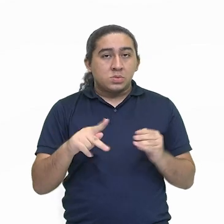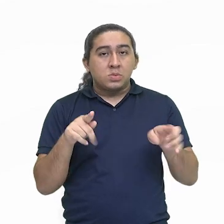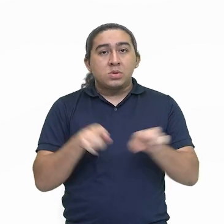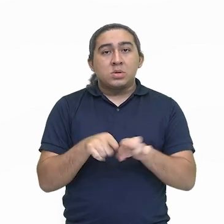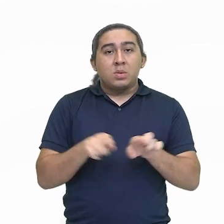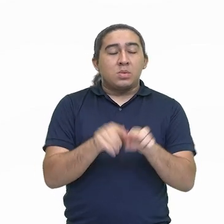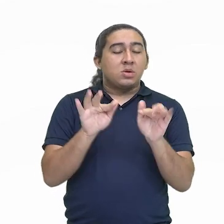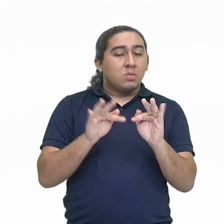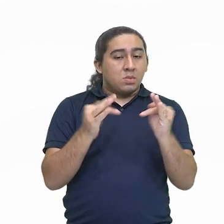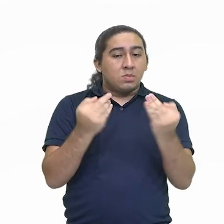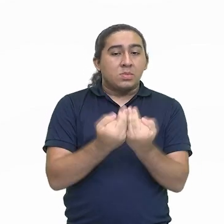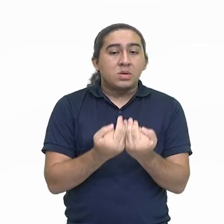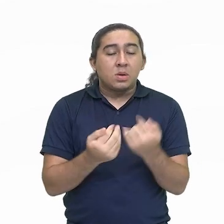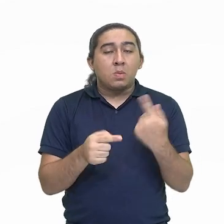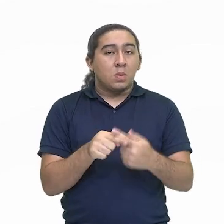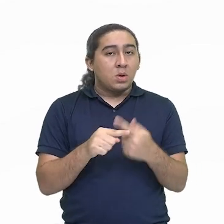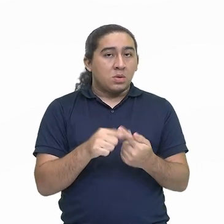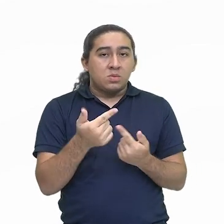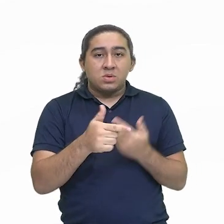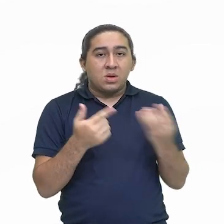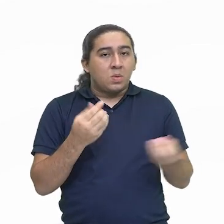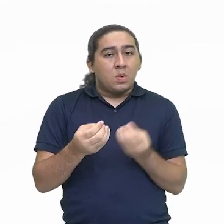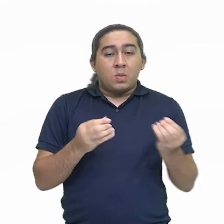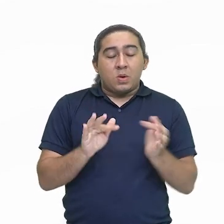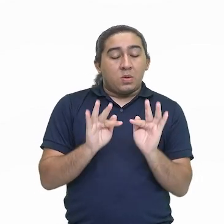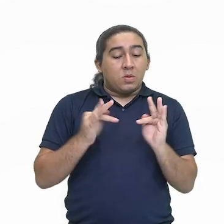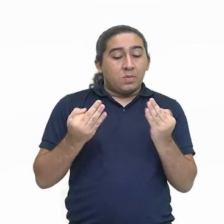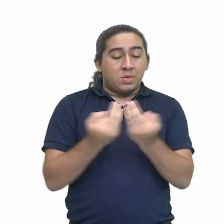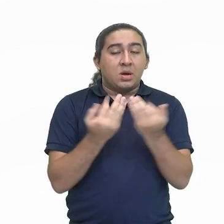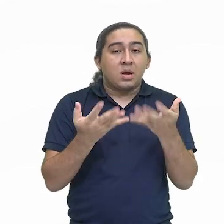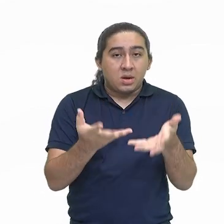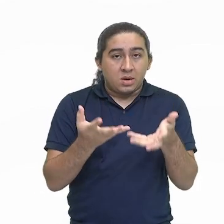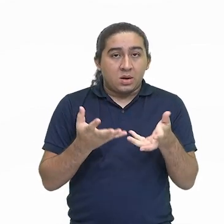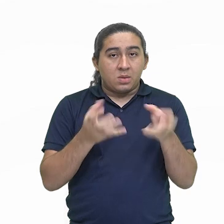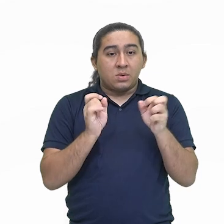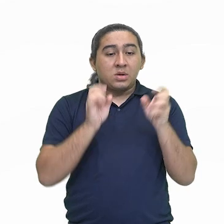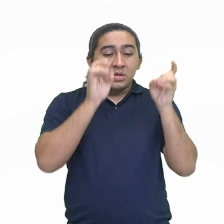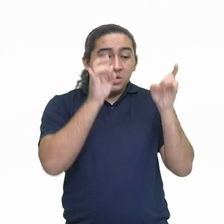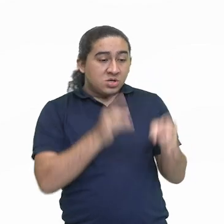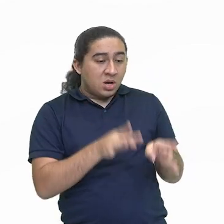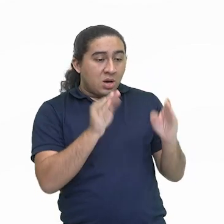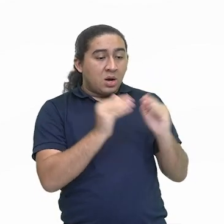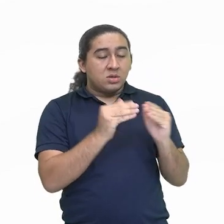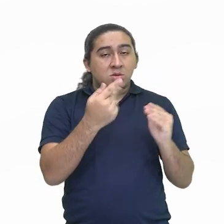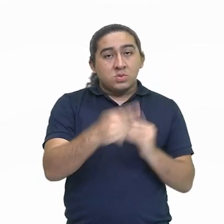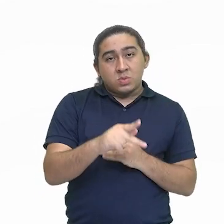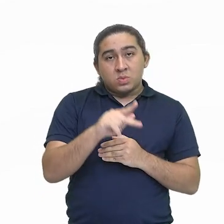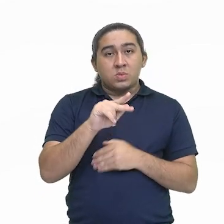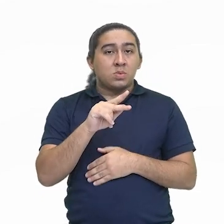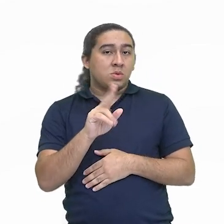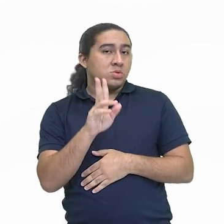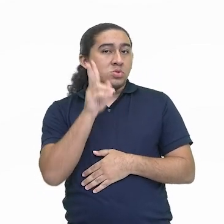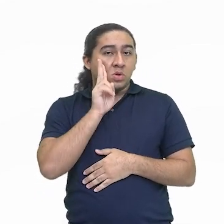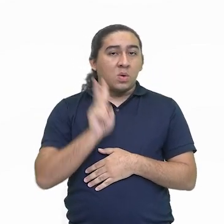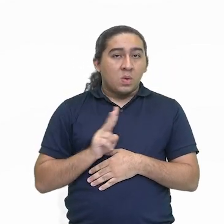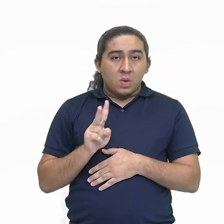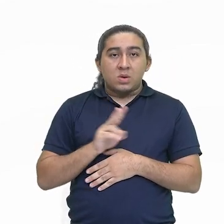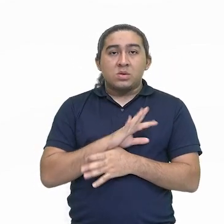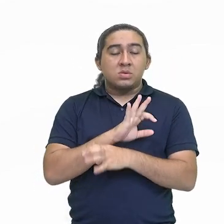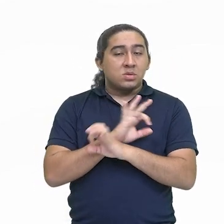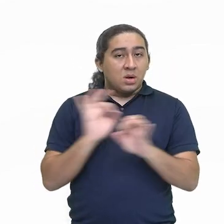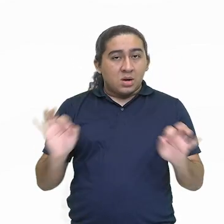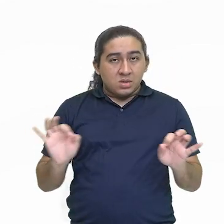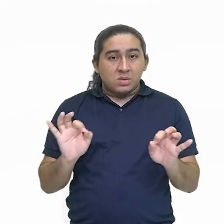da família, né, porque nem toda família quer deixar ali a sua casa, a sua vida, a sua história, né,